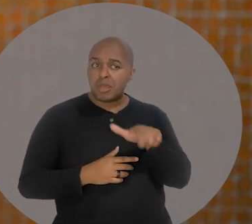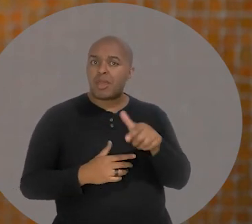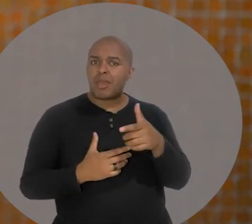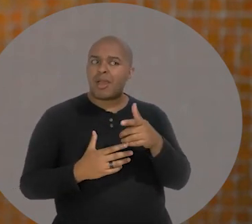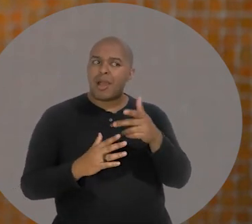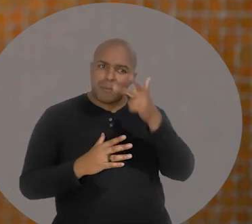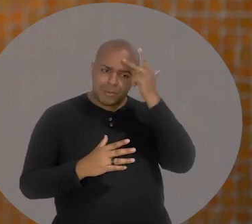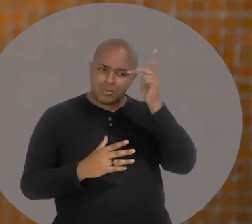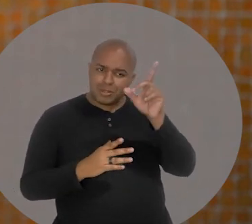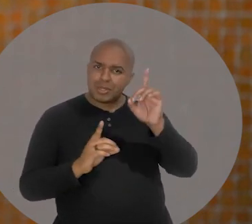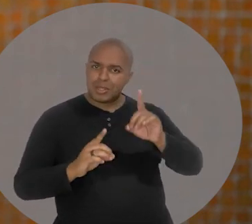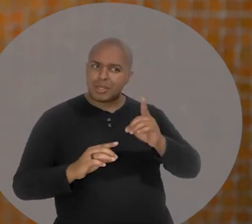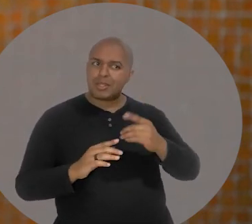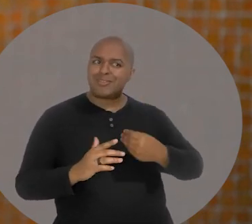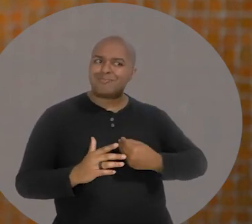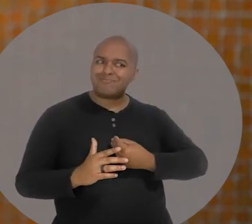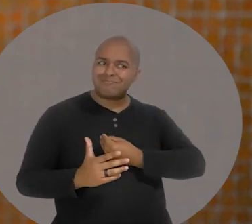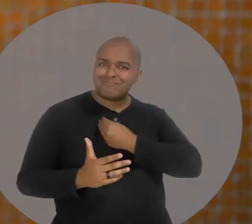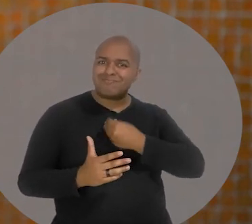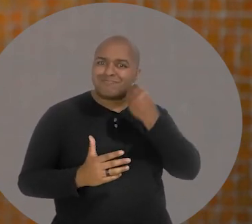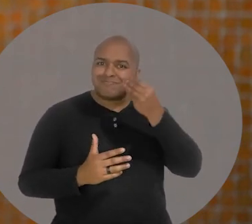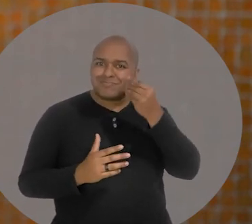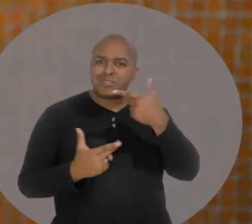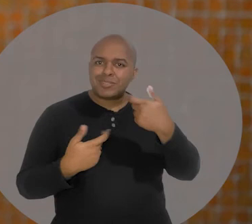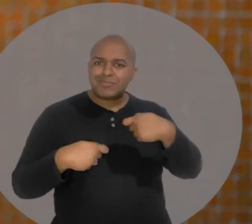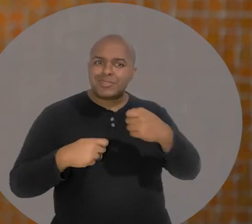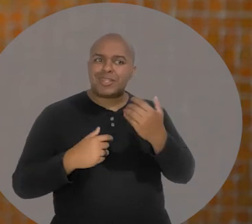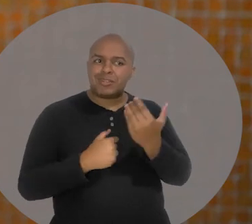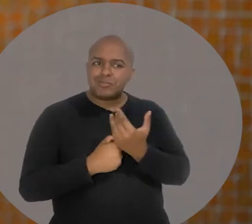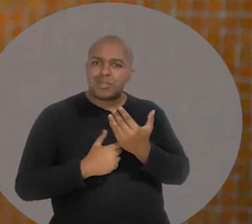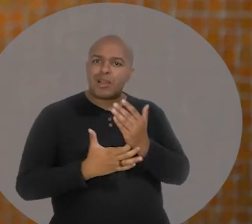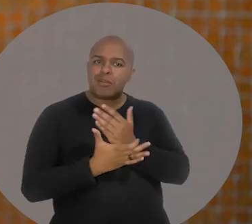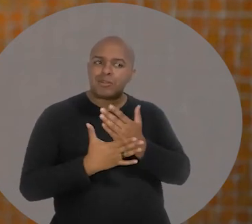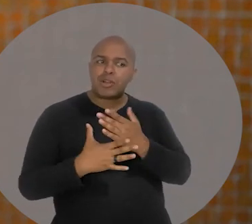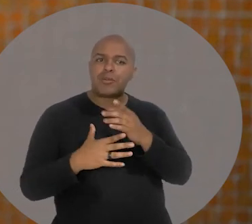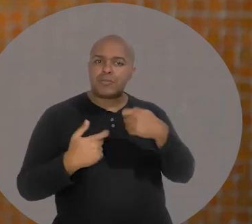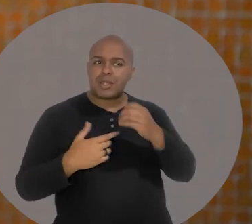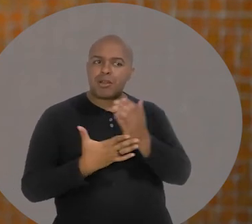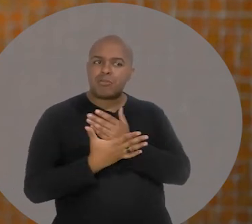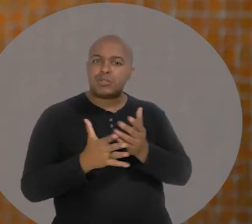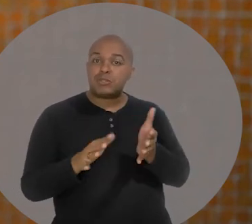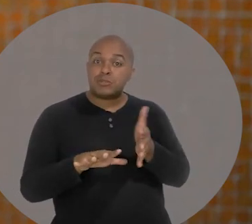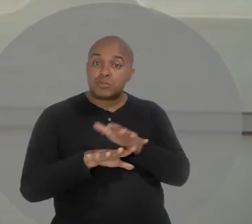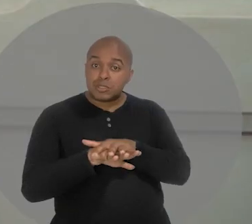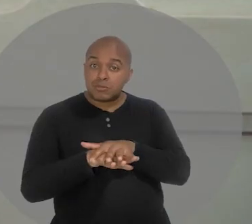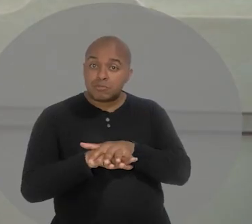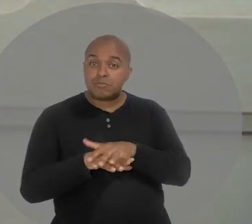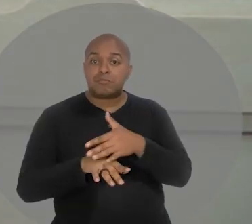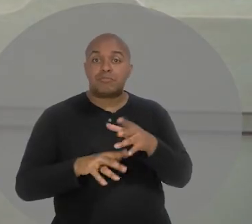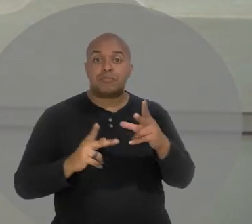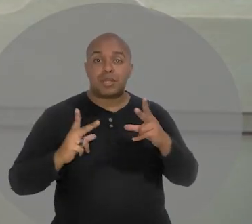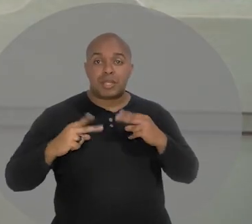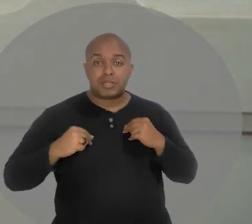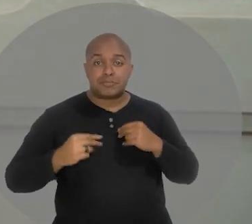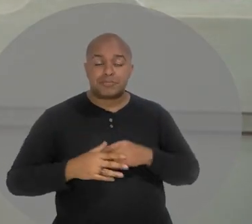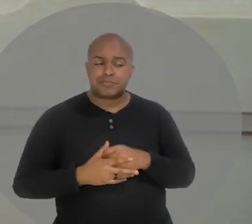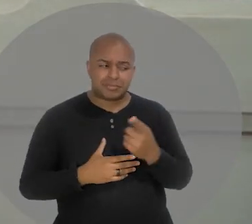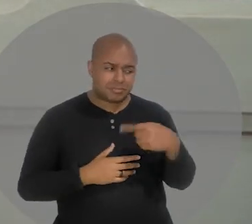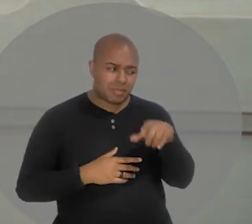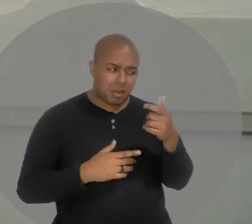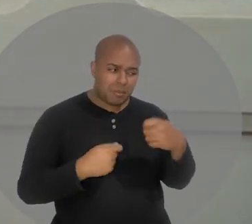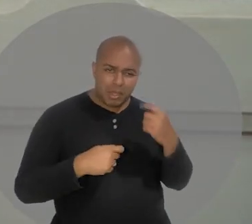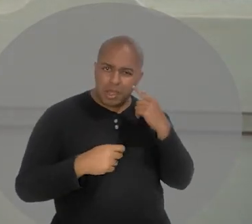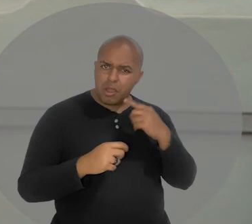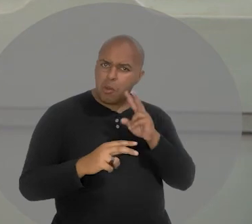pessoa que passa por tal necessidade ou que precisa de tal inclusão merece. A gente precisa